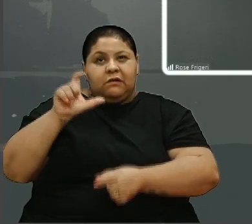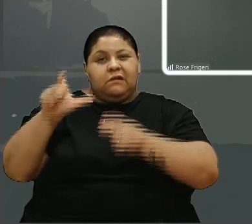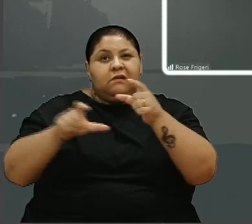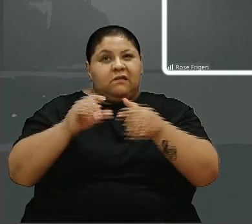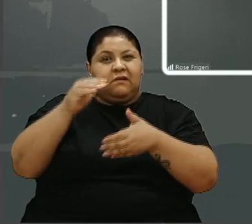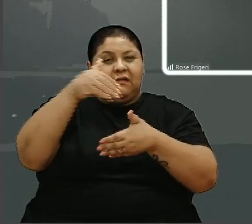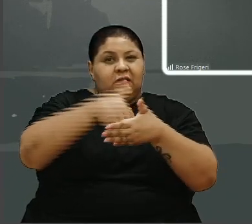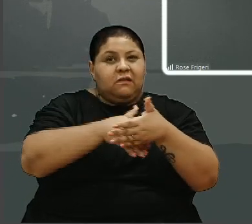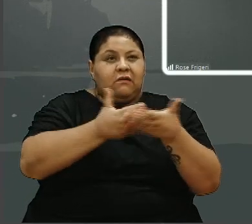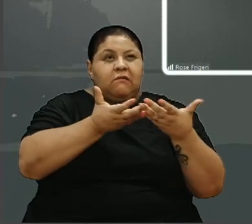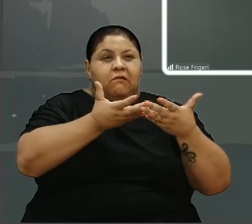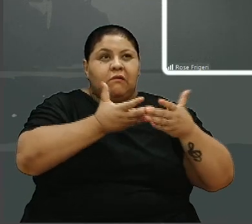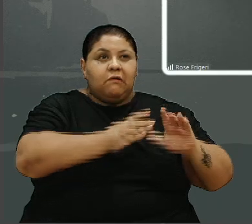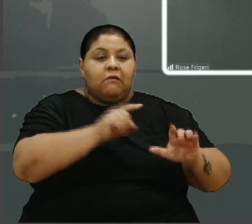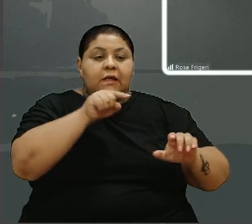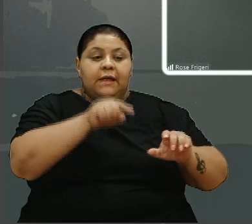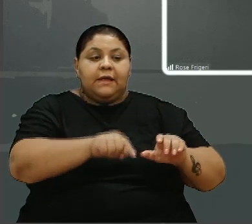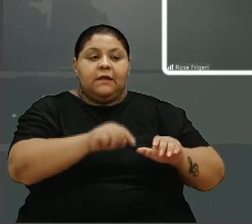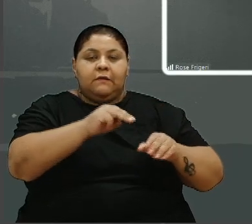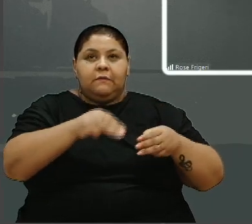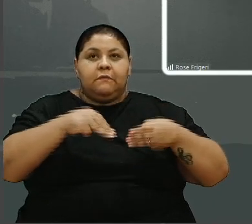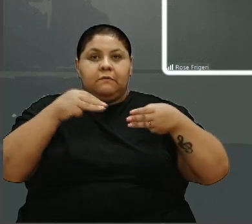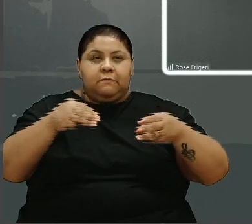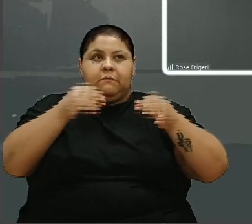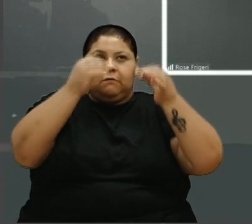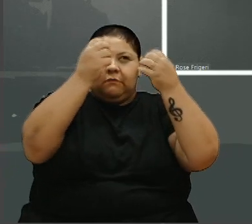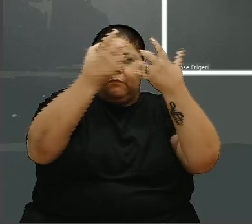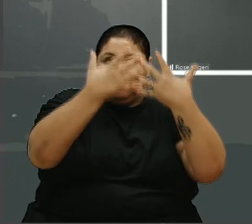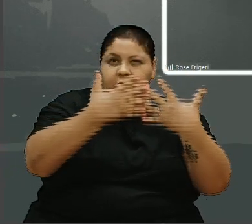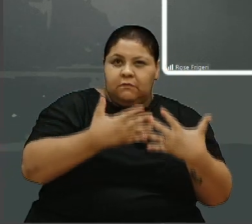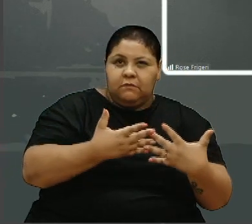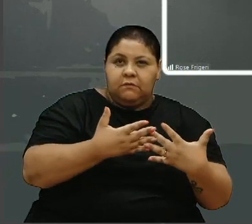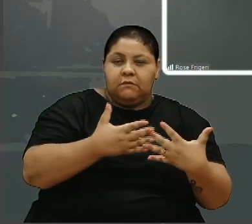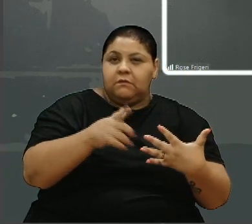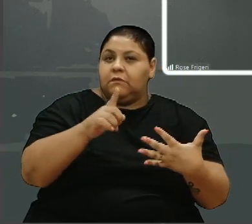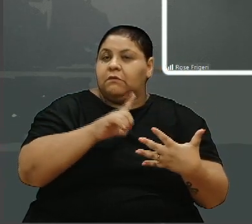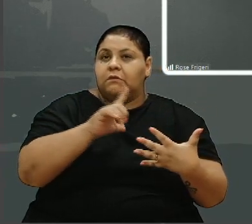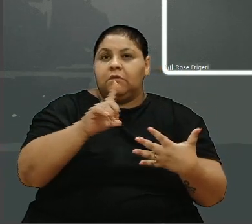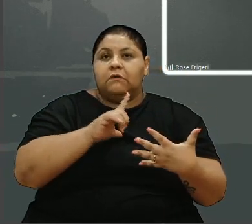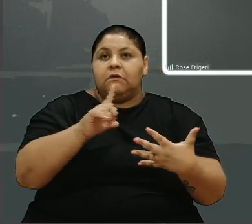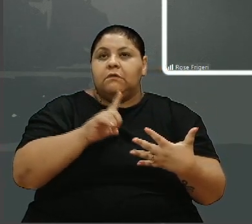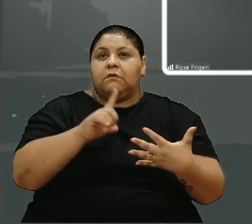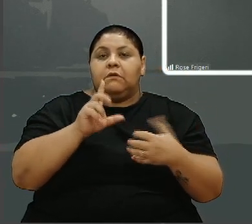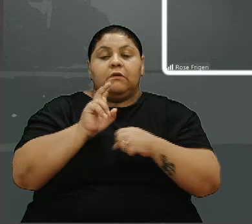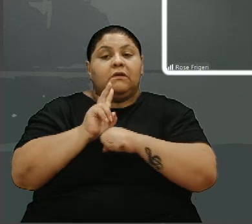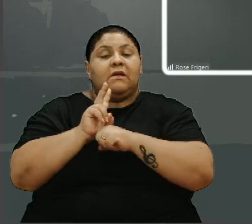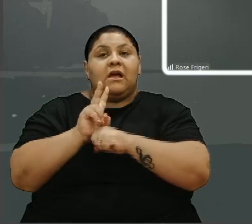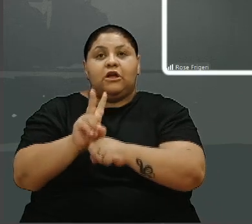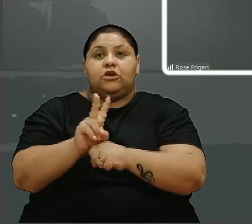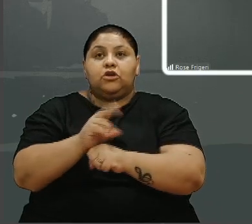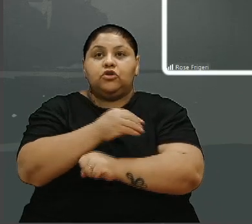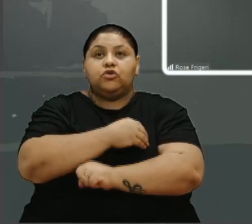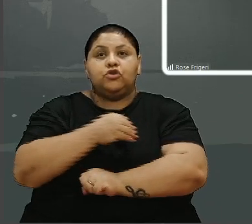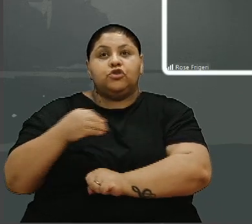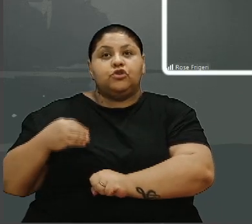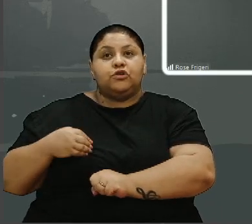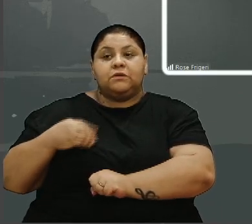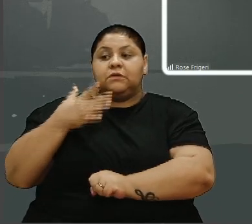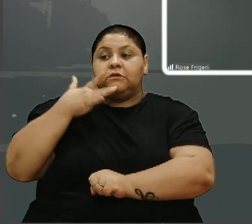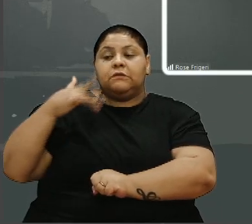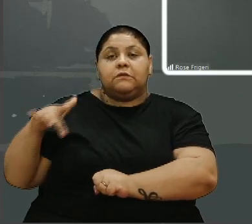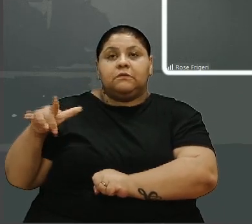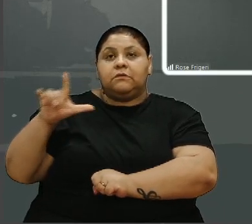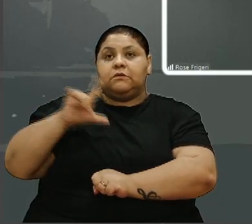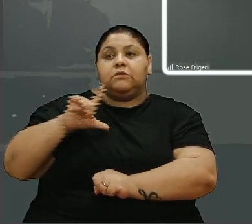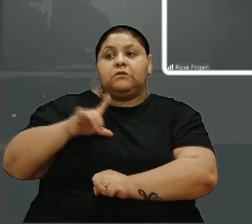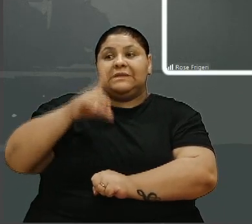votando contra esta moção, que diz que não terá assistência médica àquelas crianças que